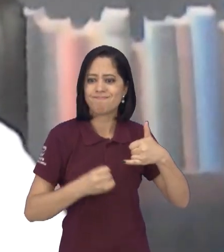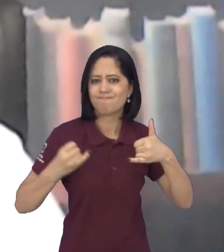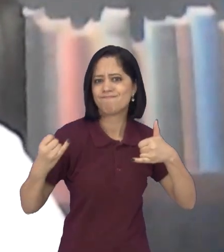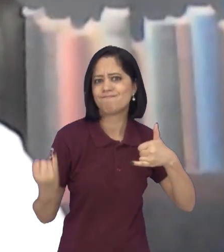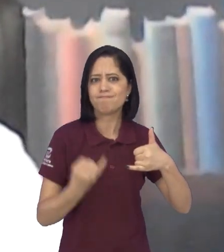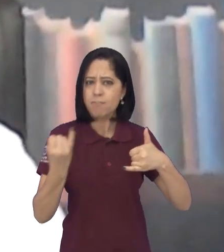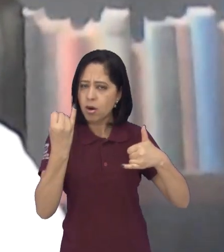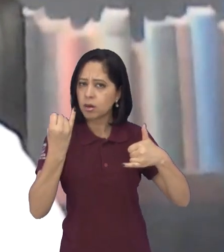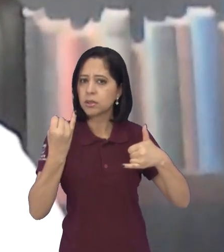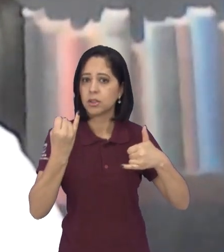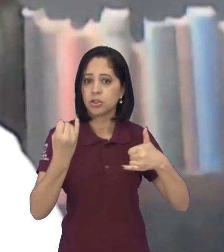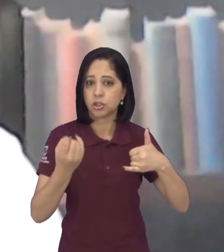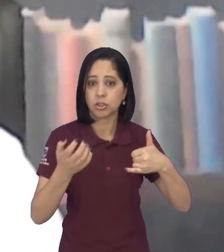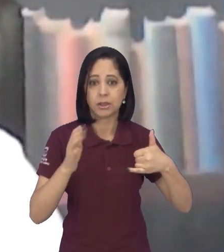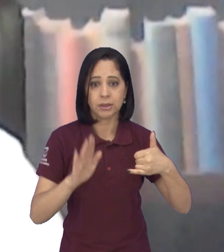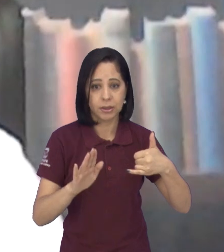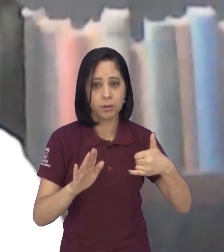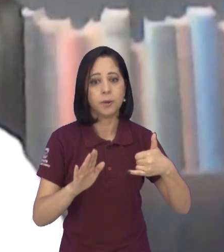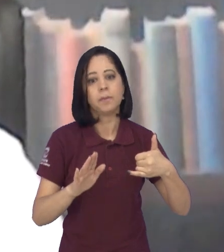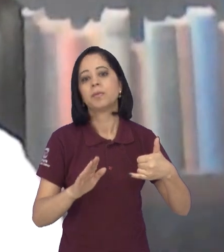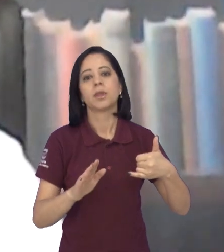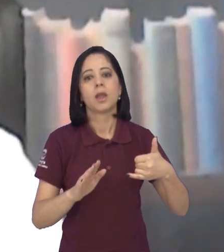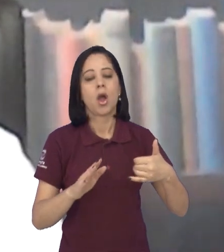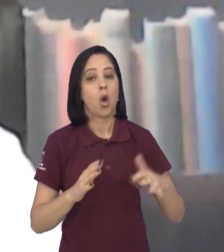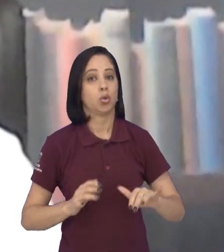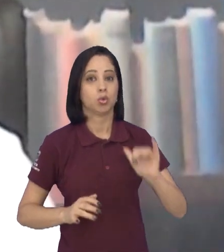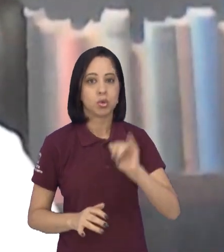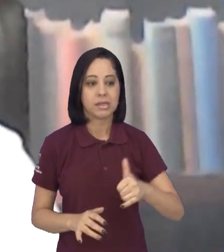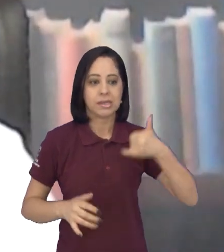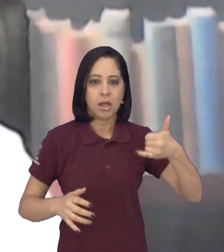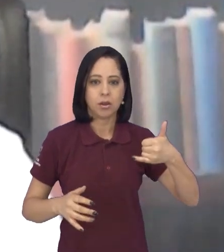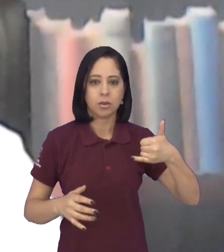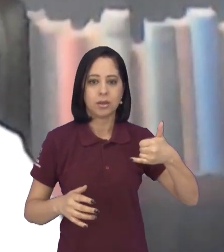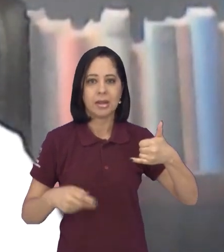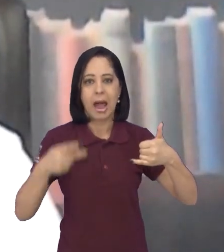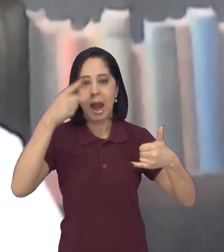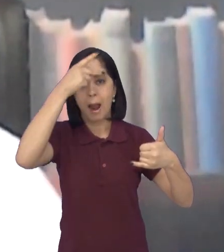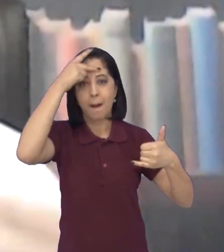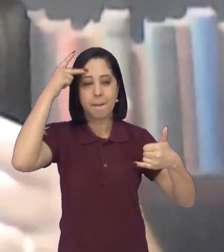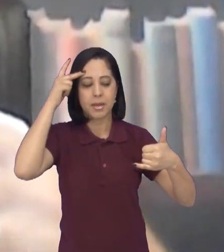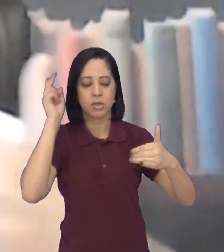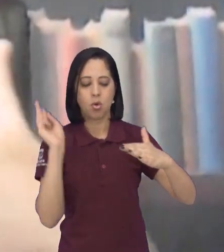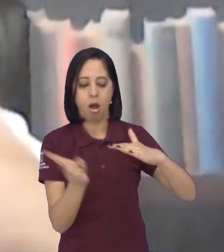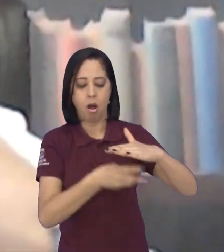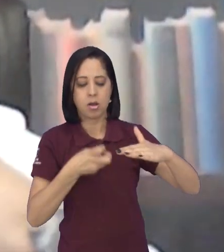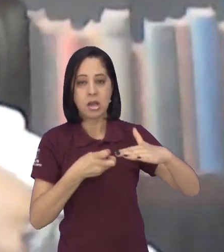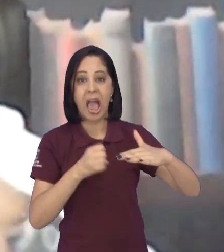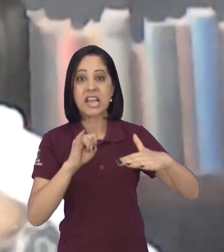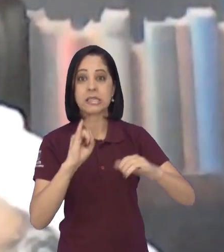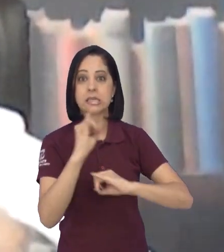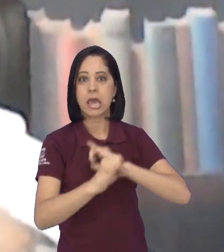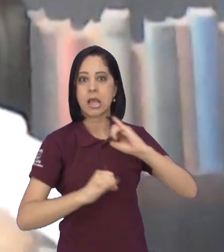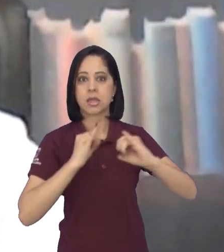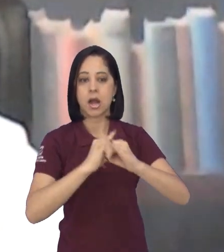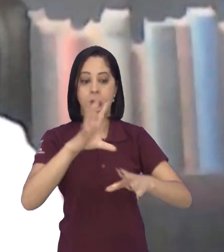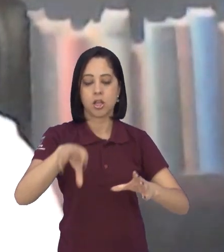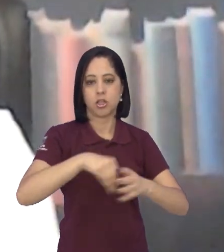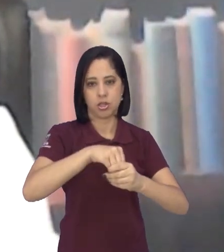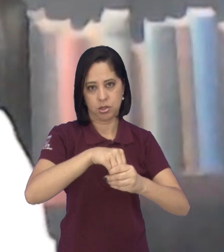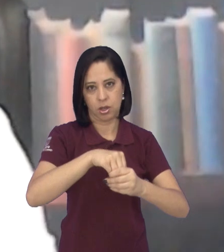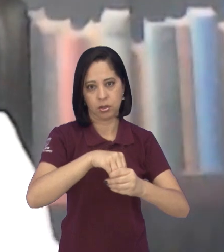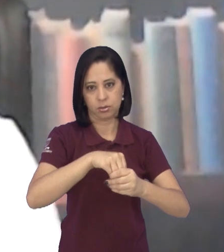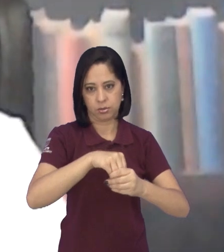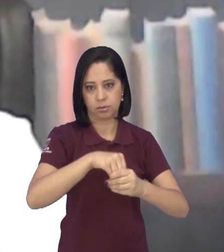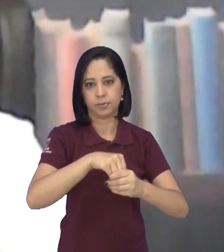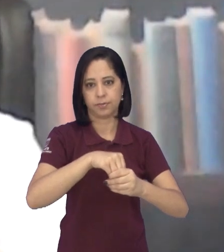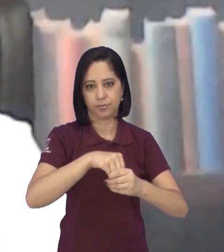que é que significa? Alguém só consegue entrar dentro do nosso celular se houver internet. Se tiver essa conexão,